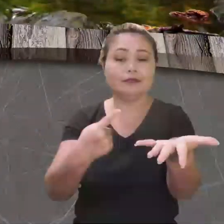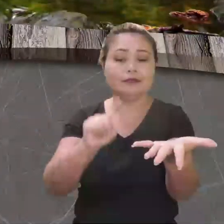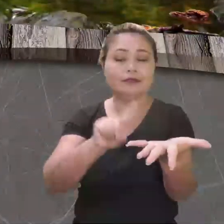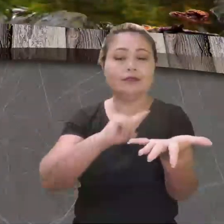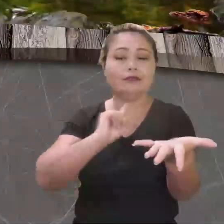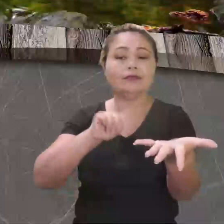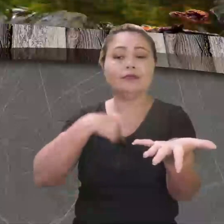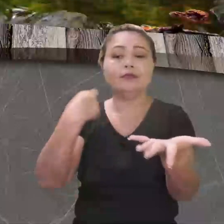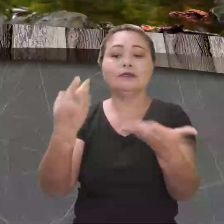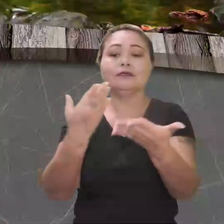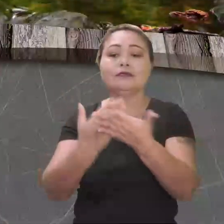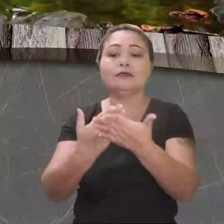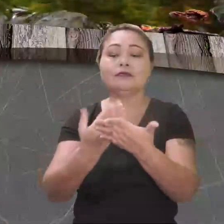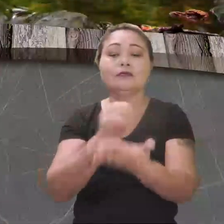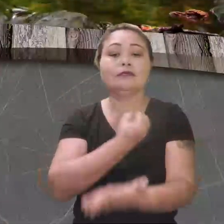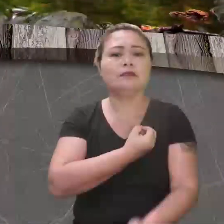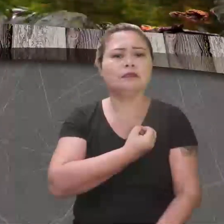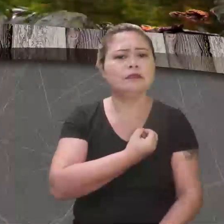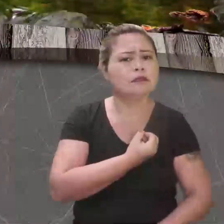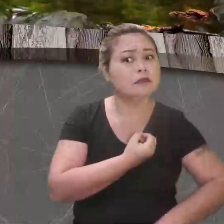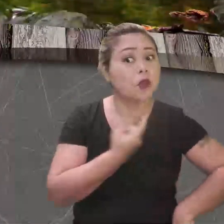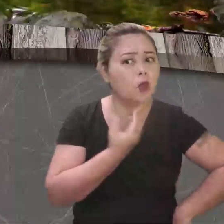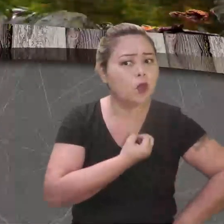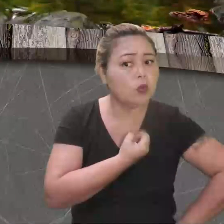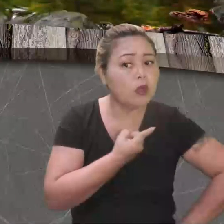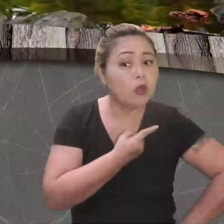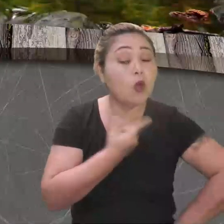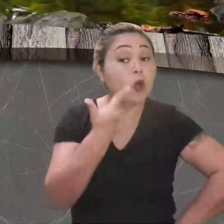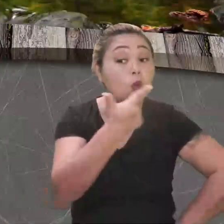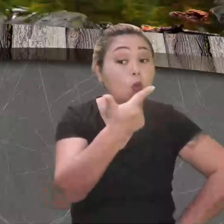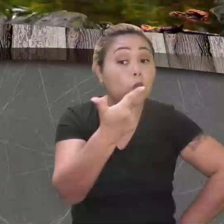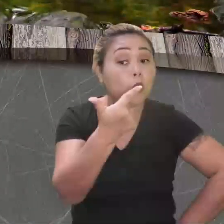atividade da nossa aula. Qual é a aula, gente?